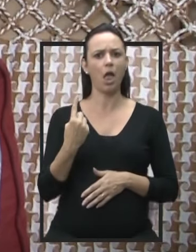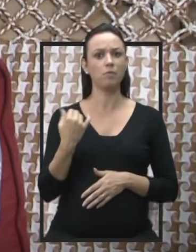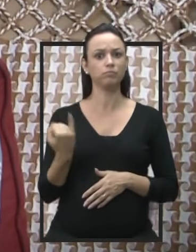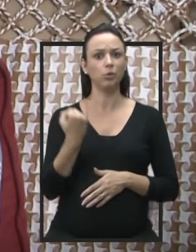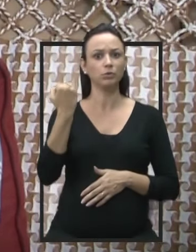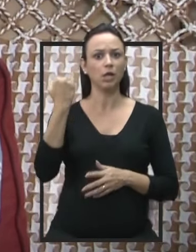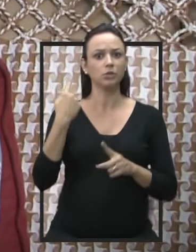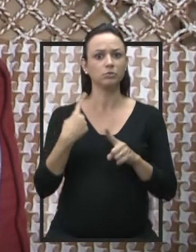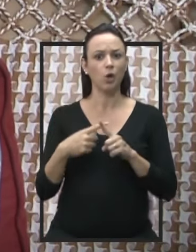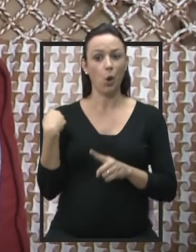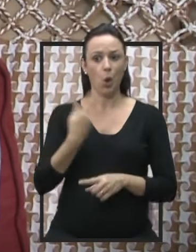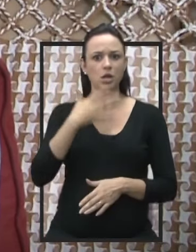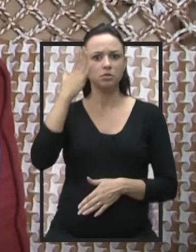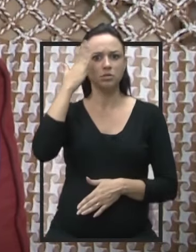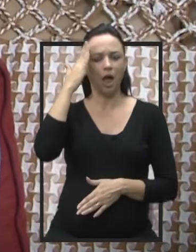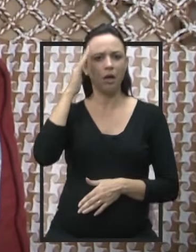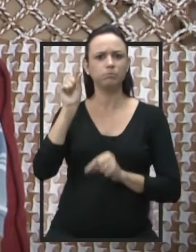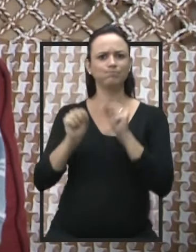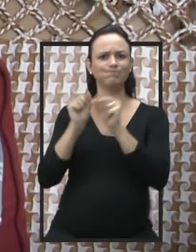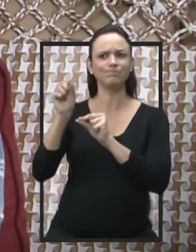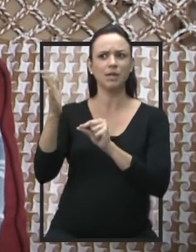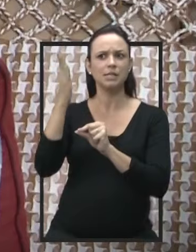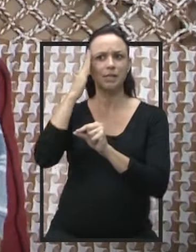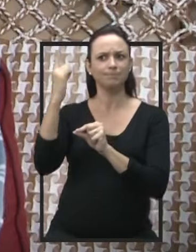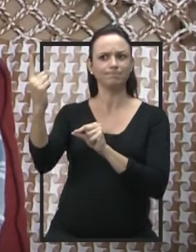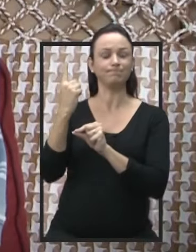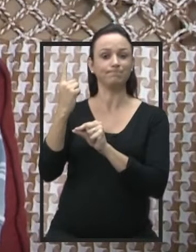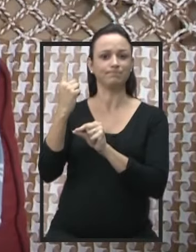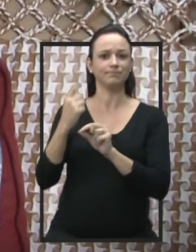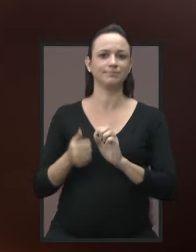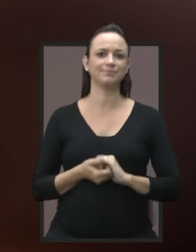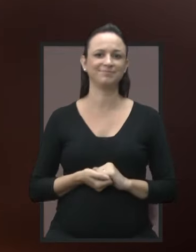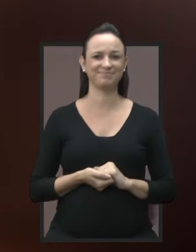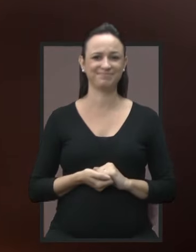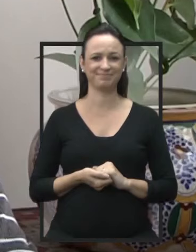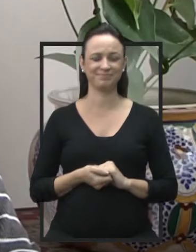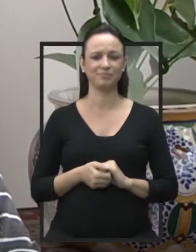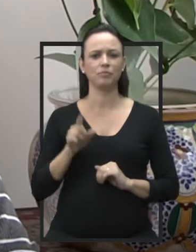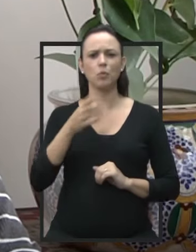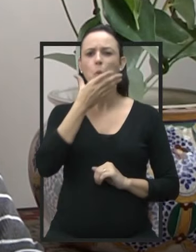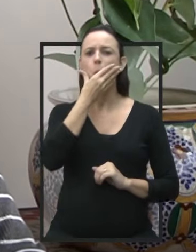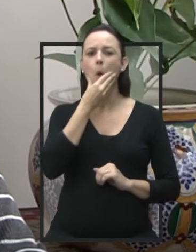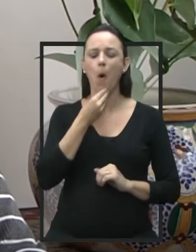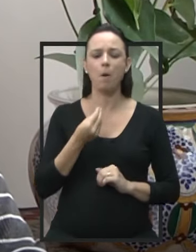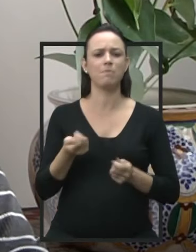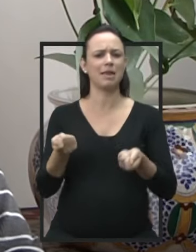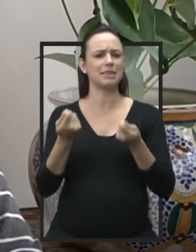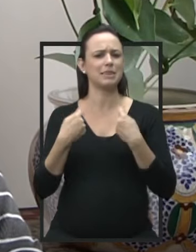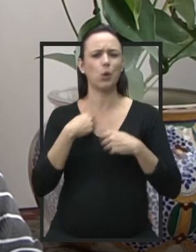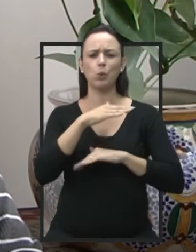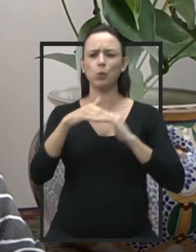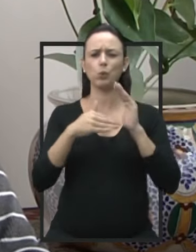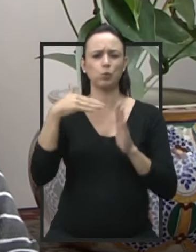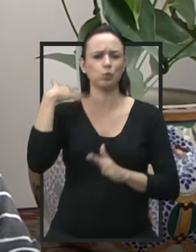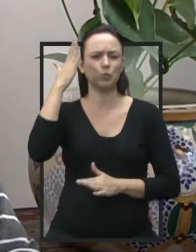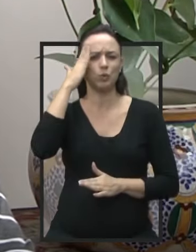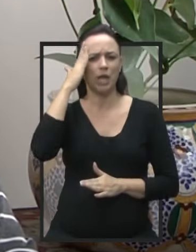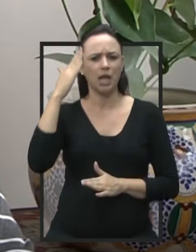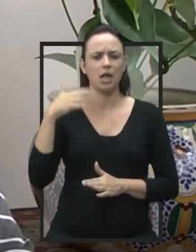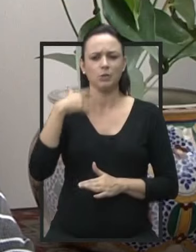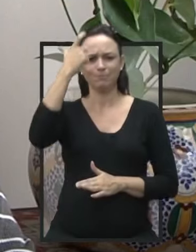A gente sabia exatamente o que ele queria de nós. Um homem que me deu tudo que eu sei e o que eu